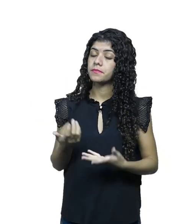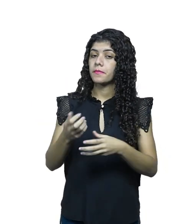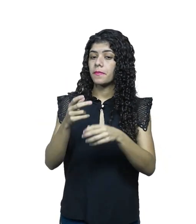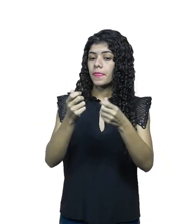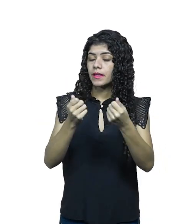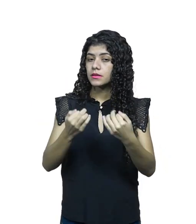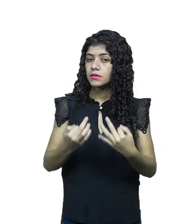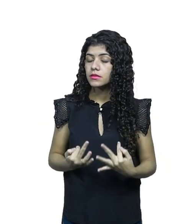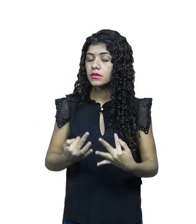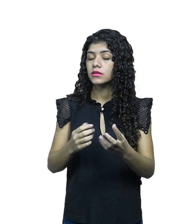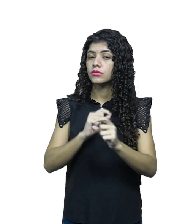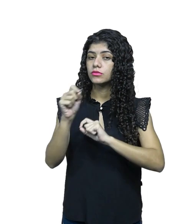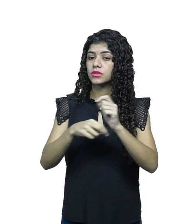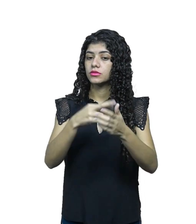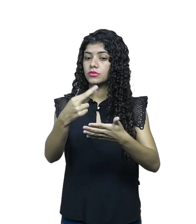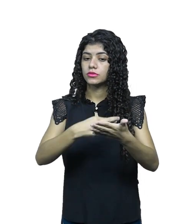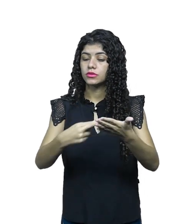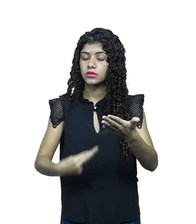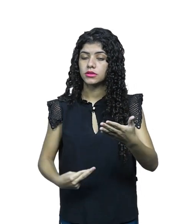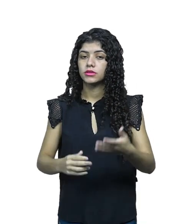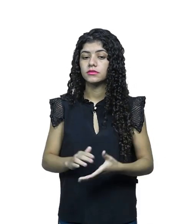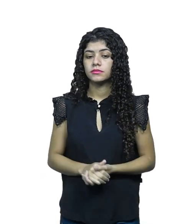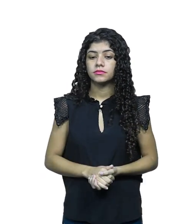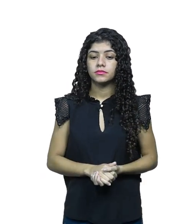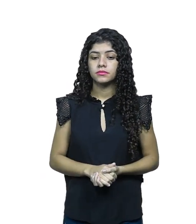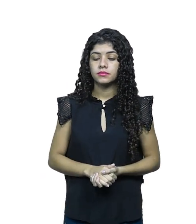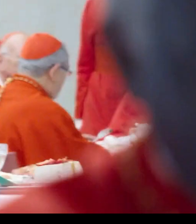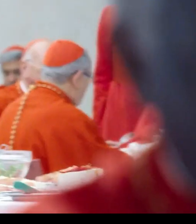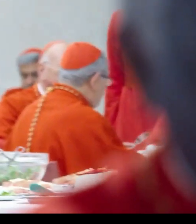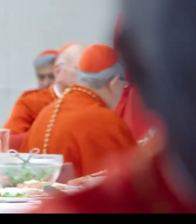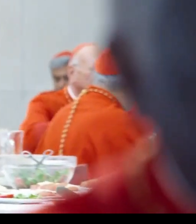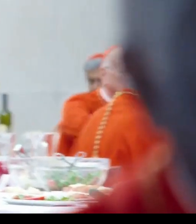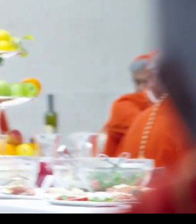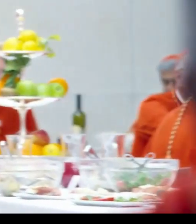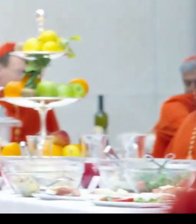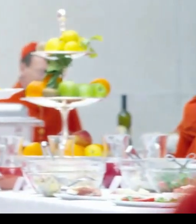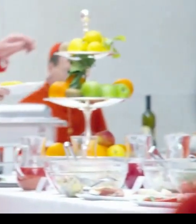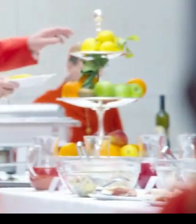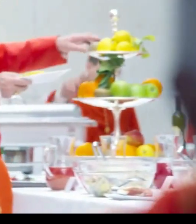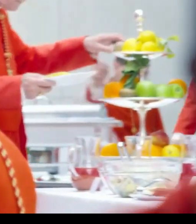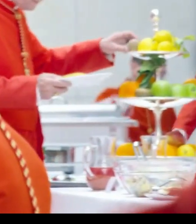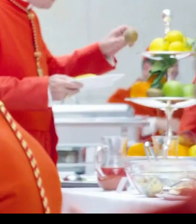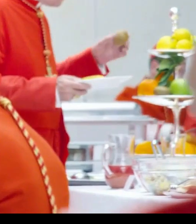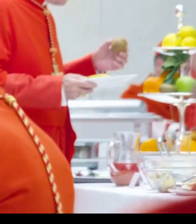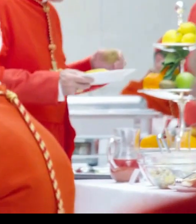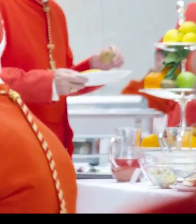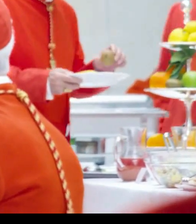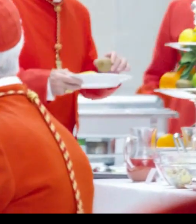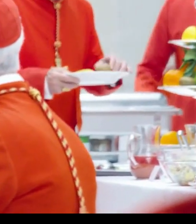votarem nele como papa, como papa sucessor do João Paulo II. That's why it must not be